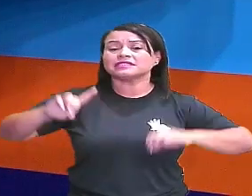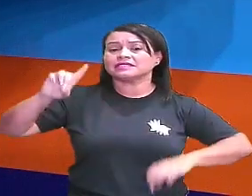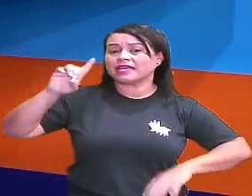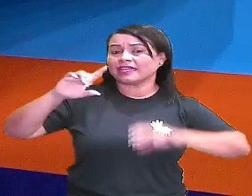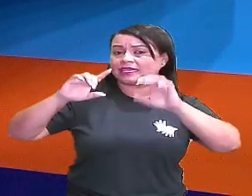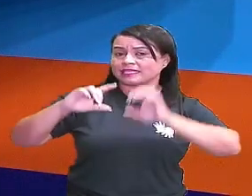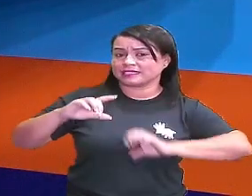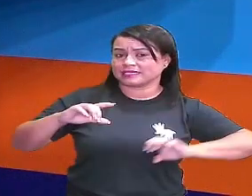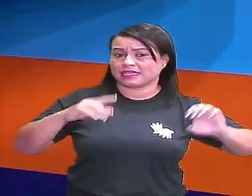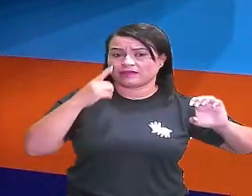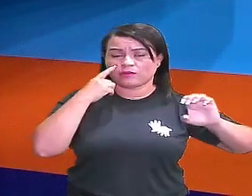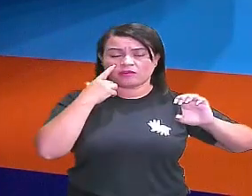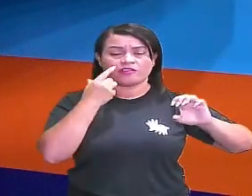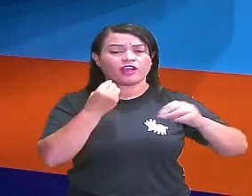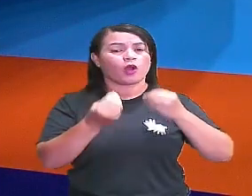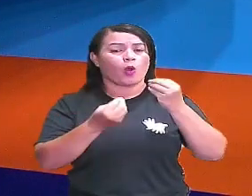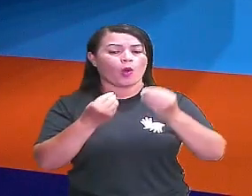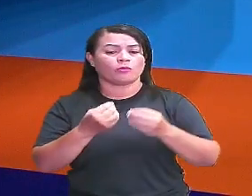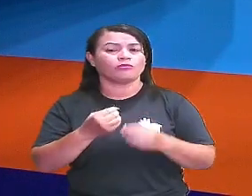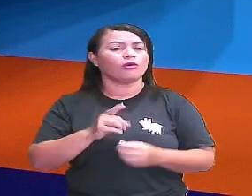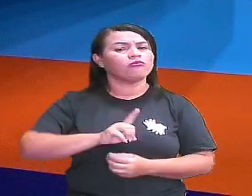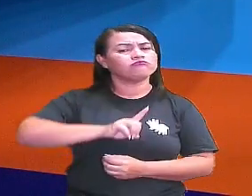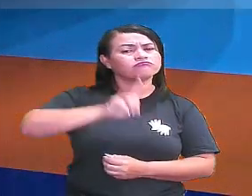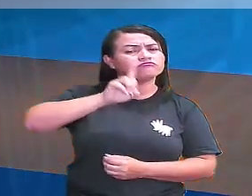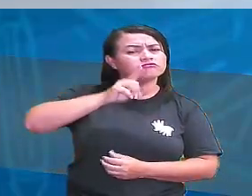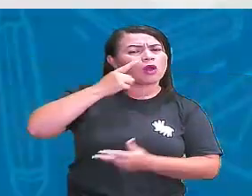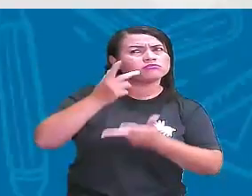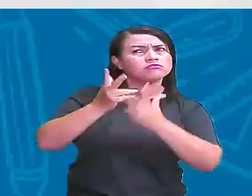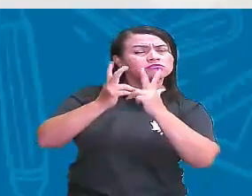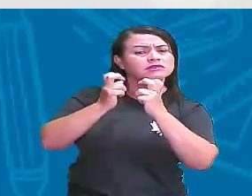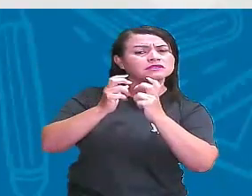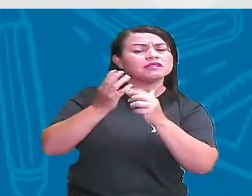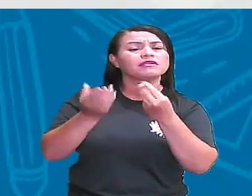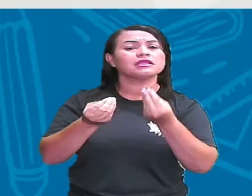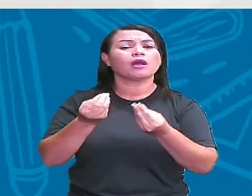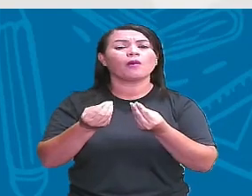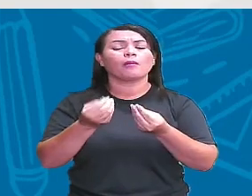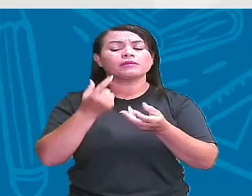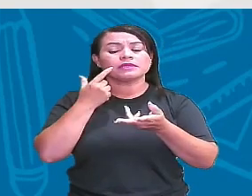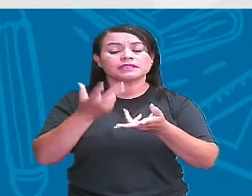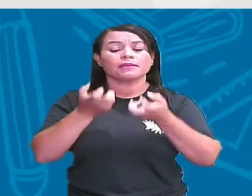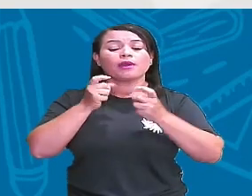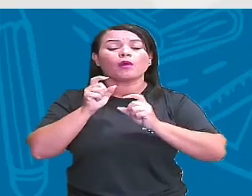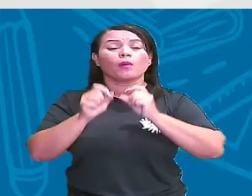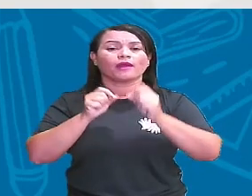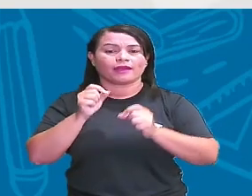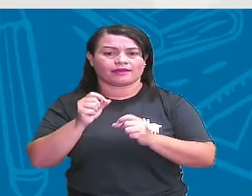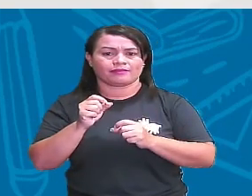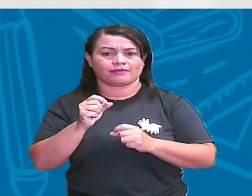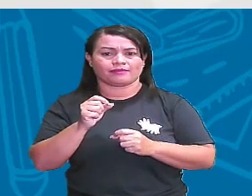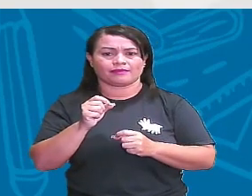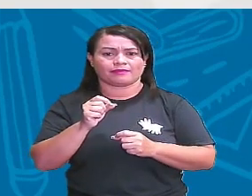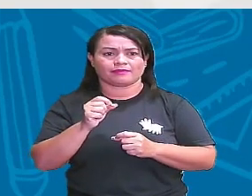à direita, ok? Deu para entender aí? Então, eu preciso perceber o quê? Que